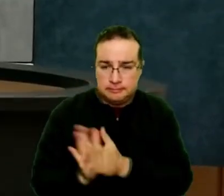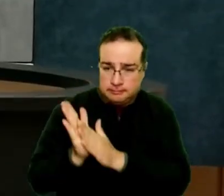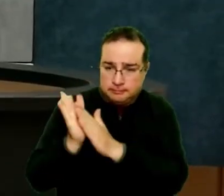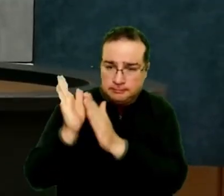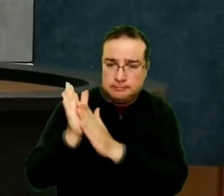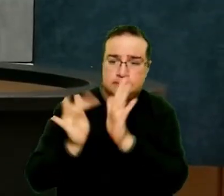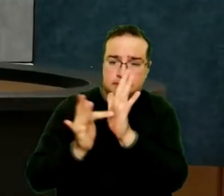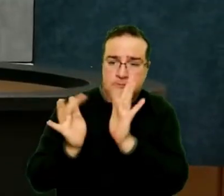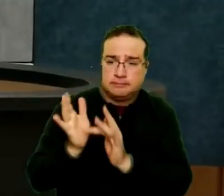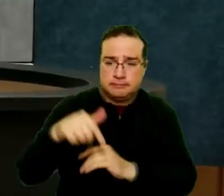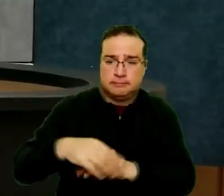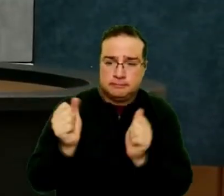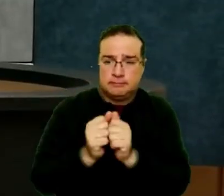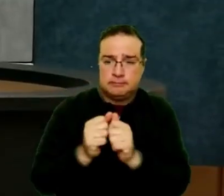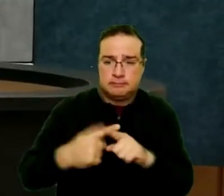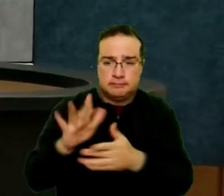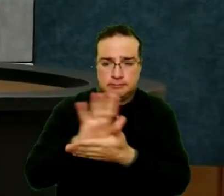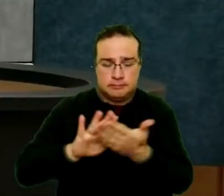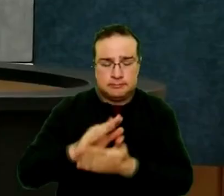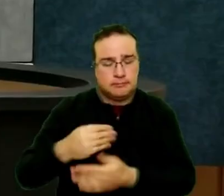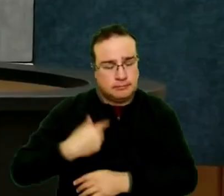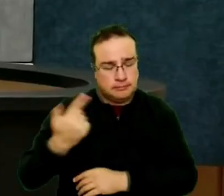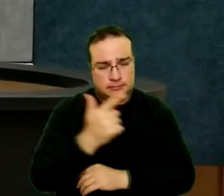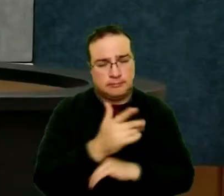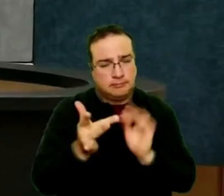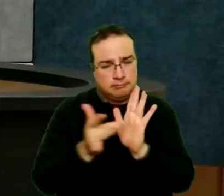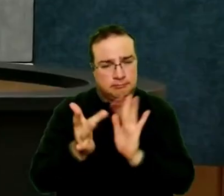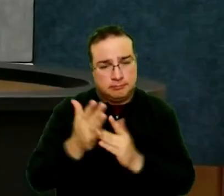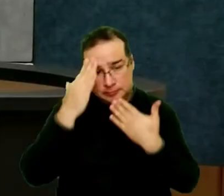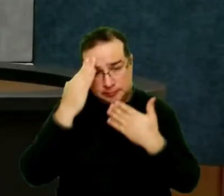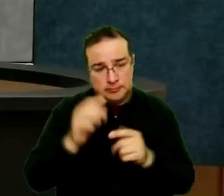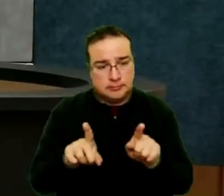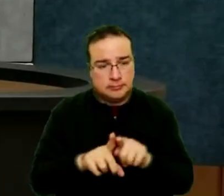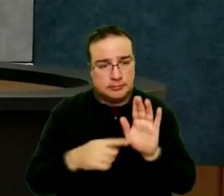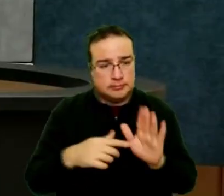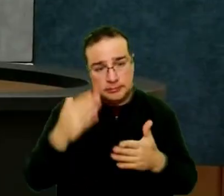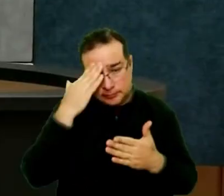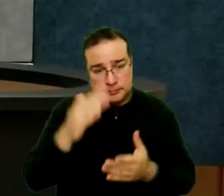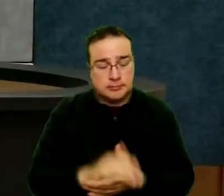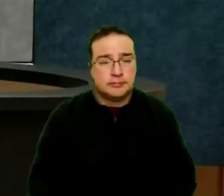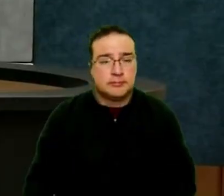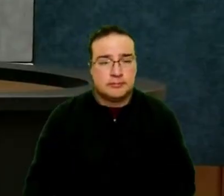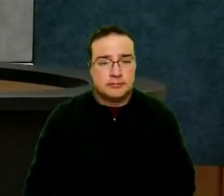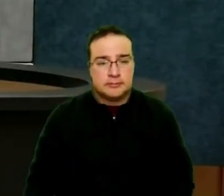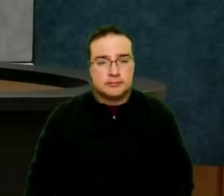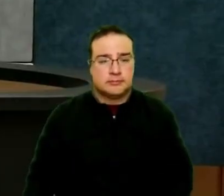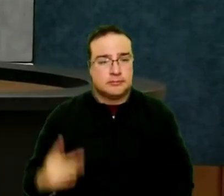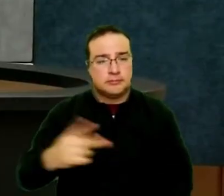Senhor Jesus pela oportunidade, porque sem Ele eu não estaria aqui hoje. E também estender o agradecimento